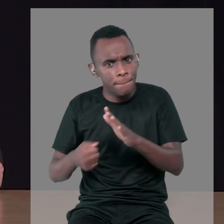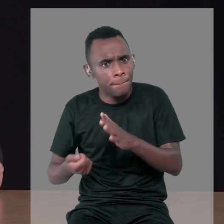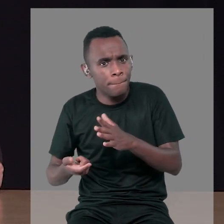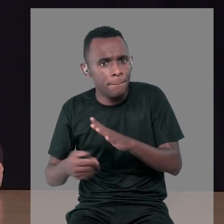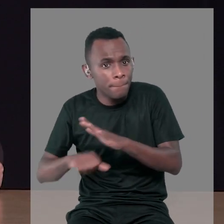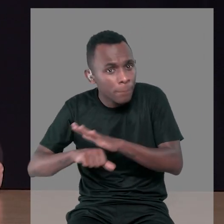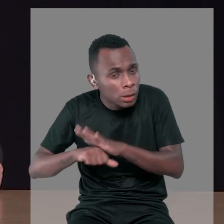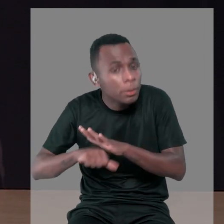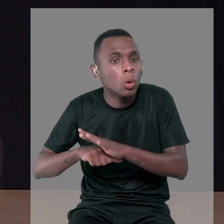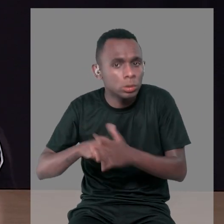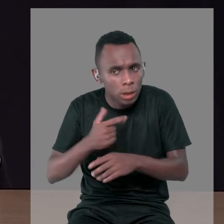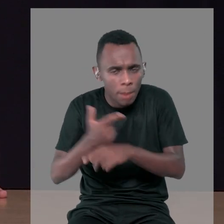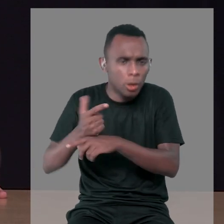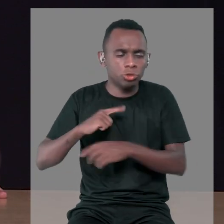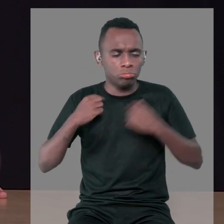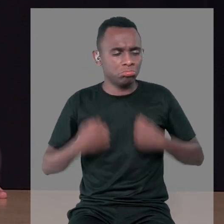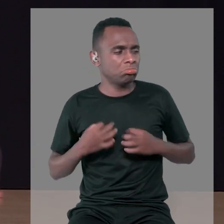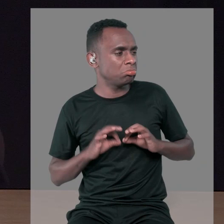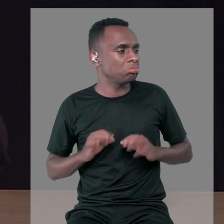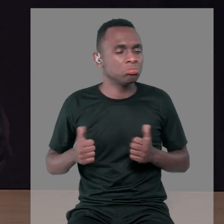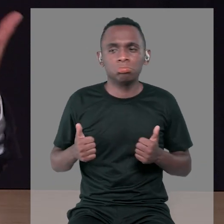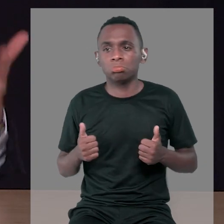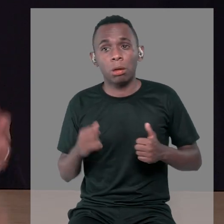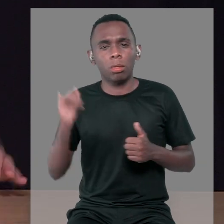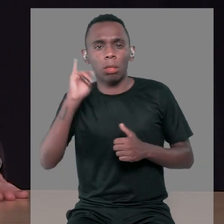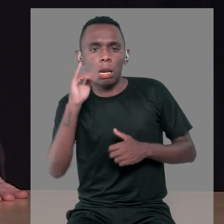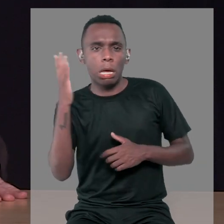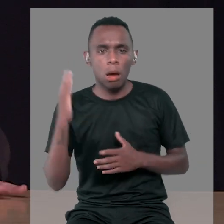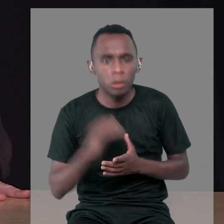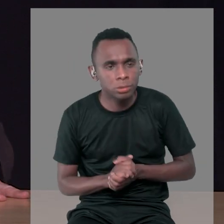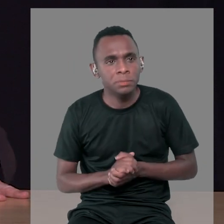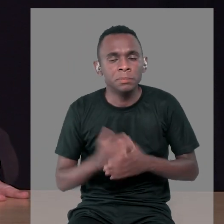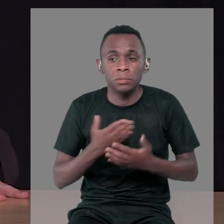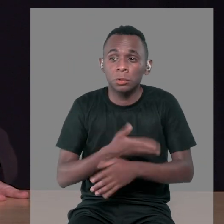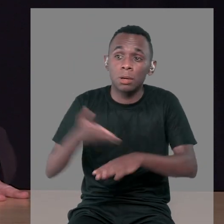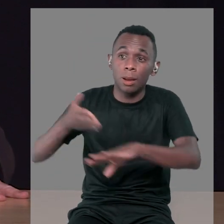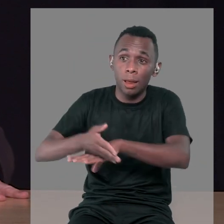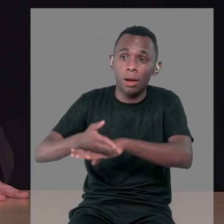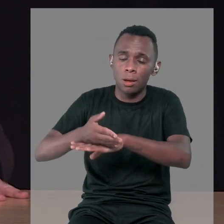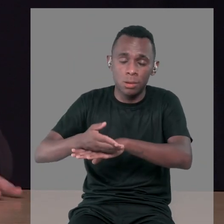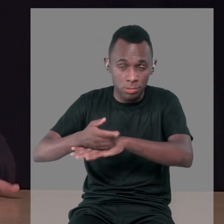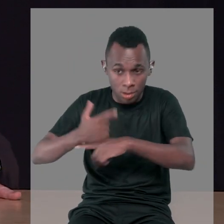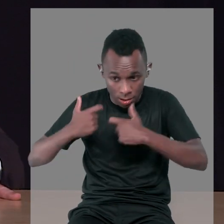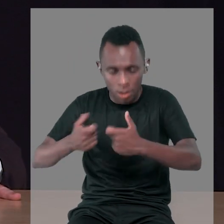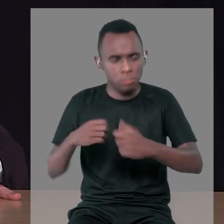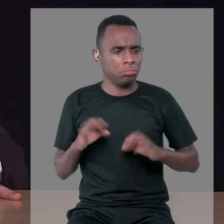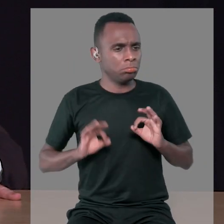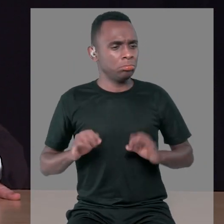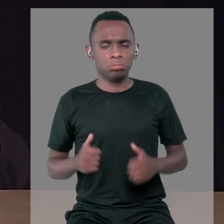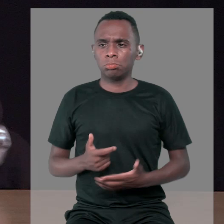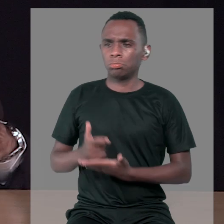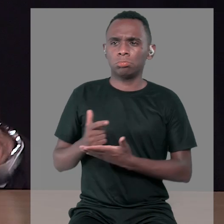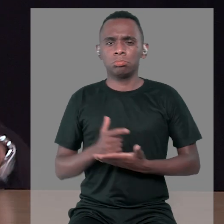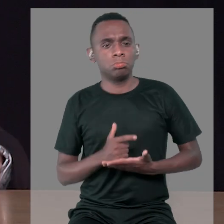né? Pô, italianos, né, costumam ir para a guerra, até nisso eles vão elegantes, né? Isso eu lembro um casinho pessoal da